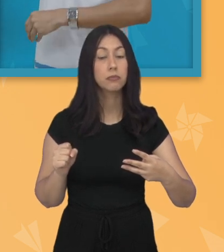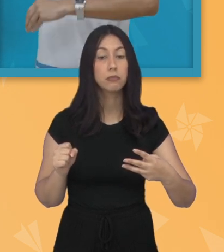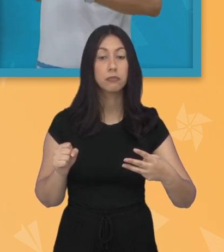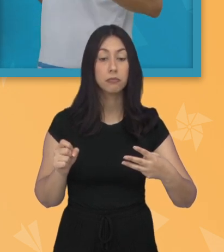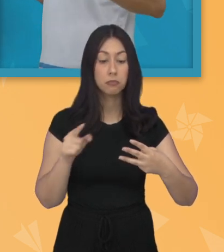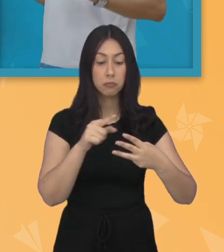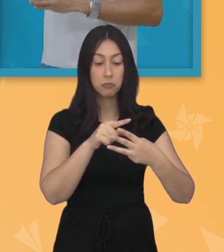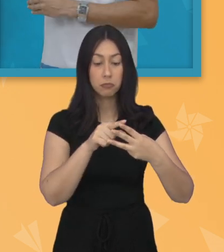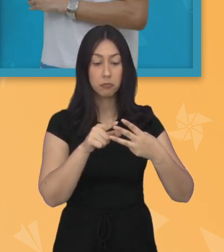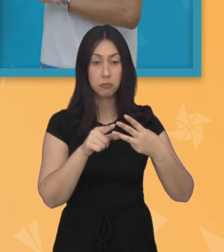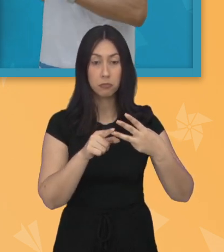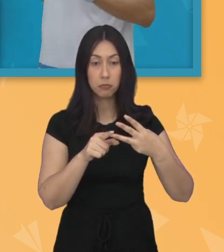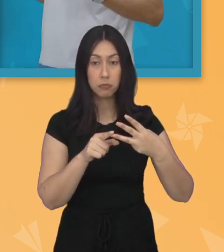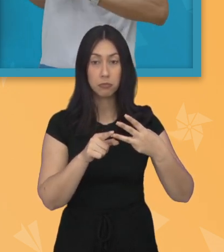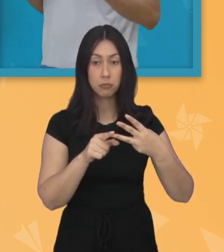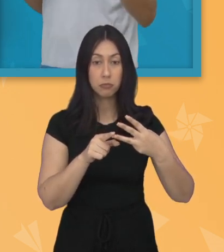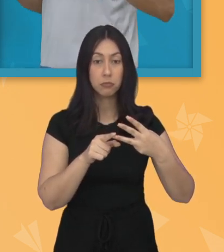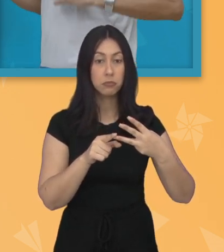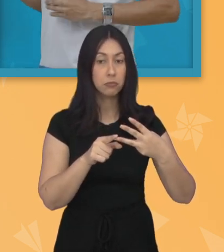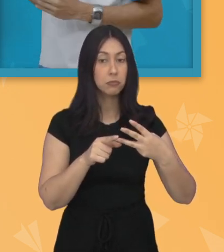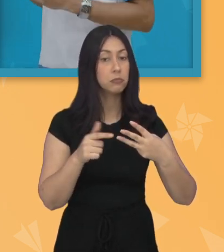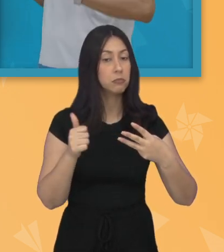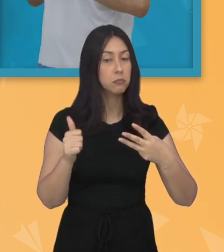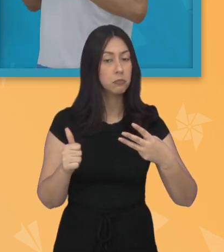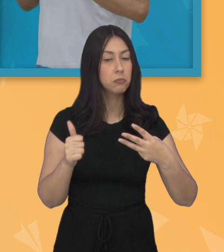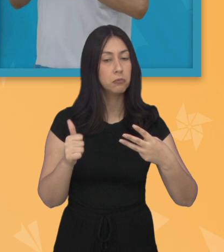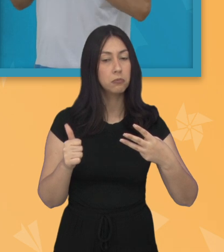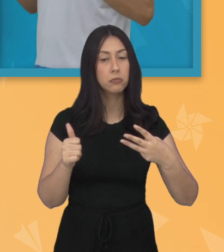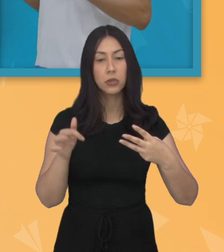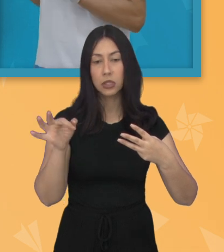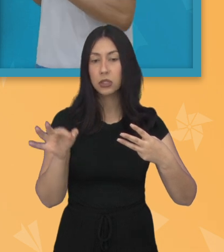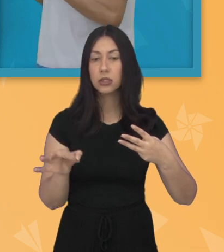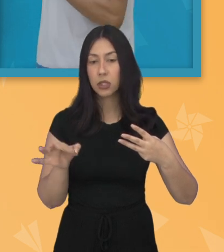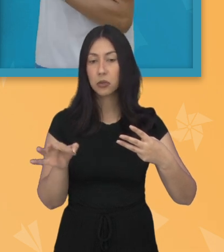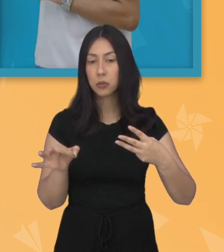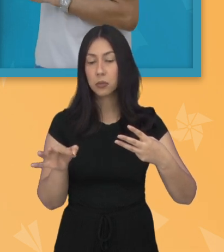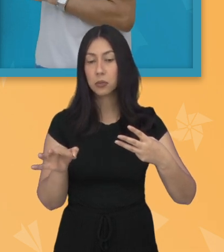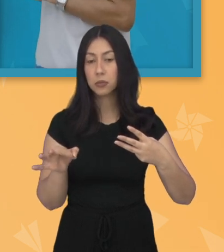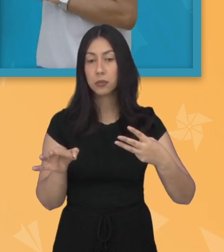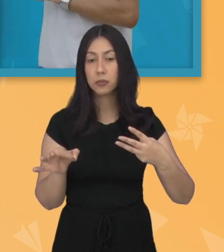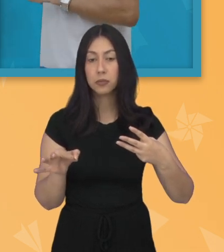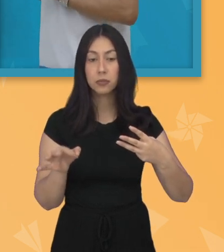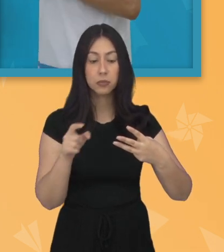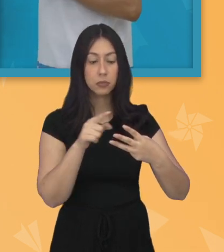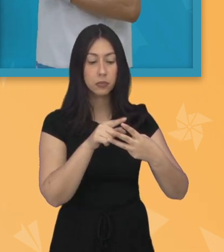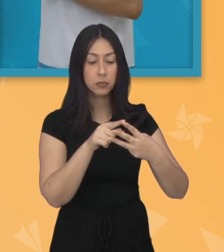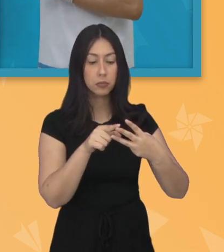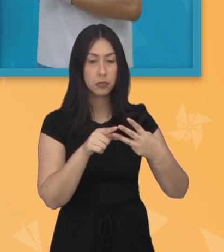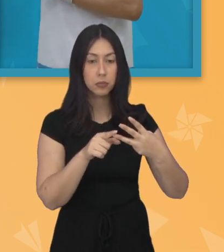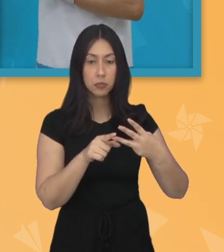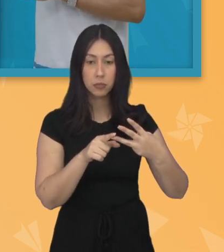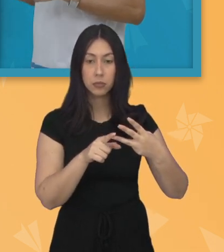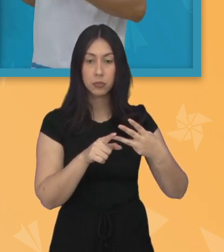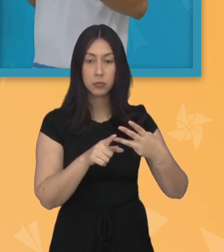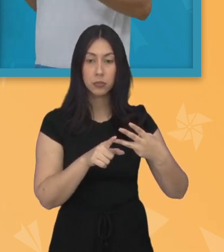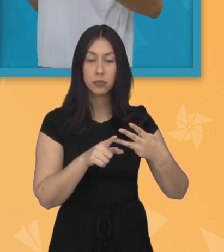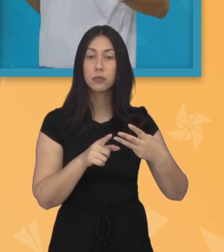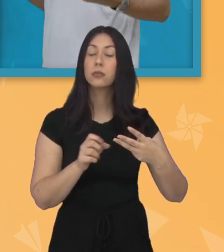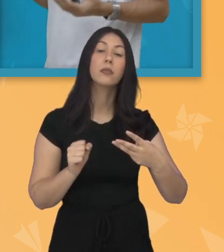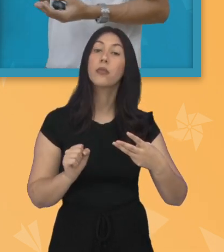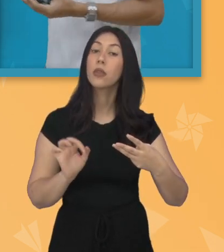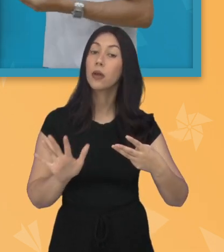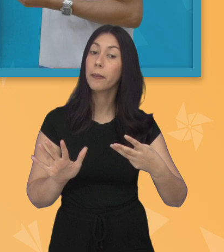Foram analisadas as 3 amostras, só 3, é bom, uma amostra bem pequena, de fato, dos óxidos de enxofre procedentes de